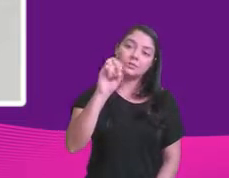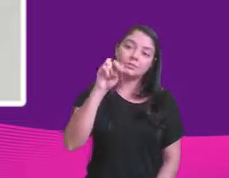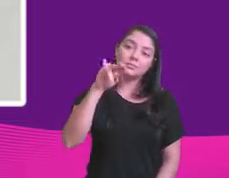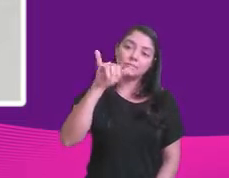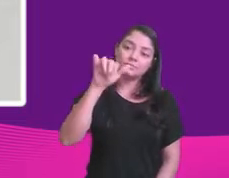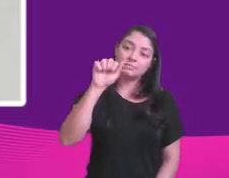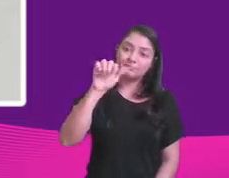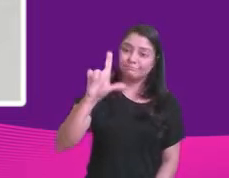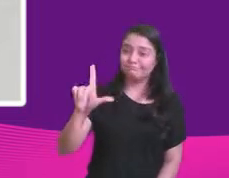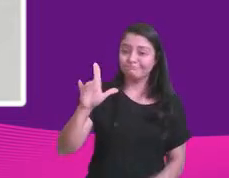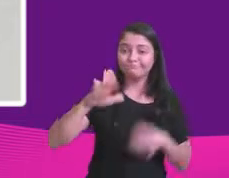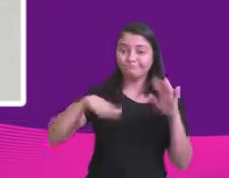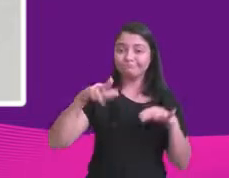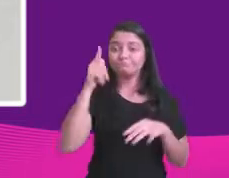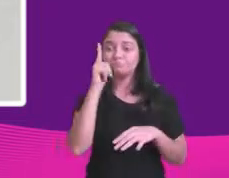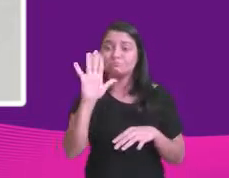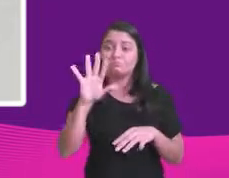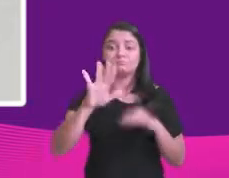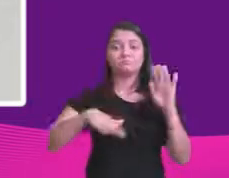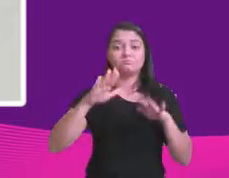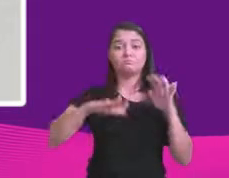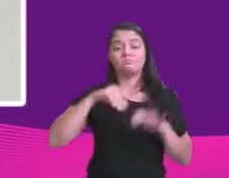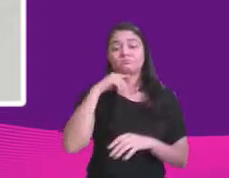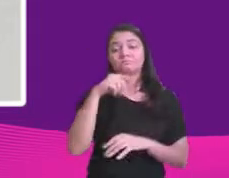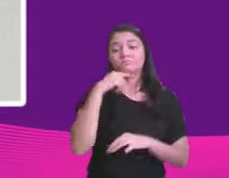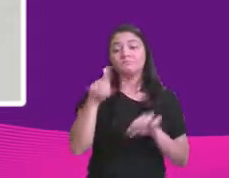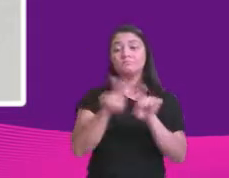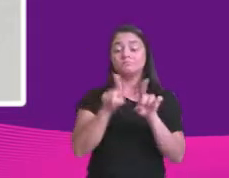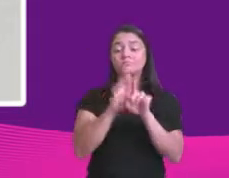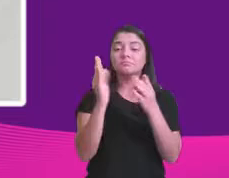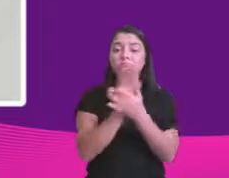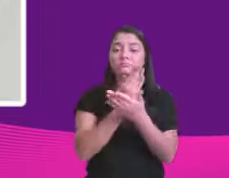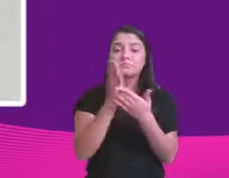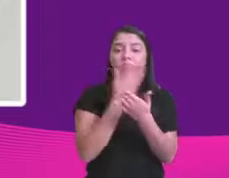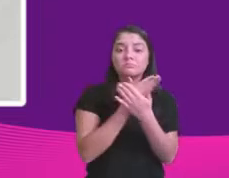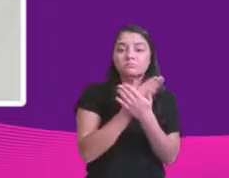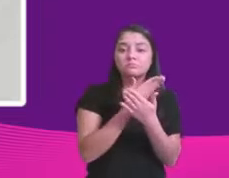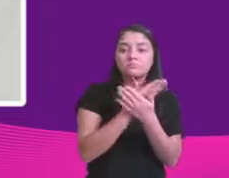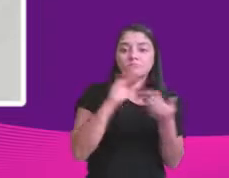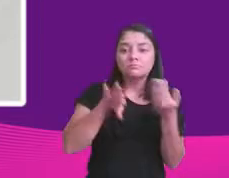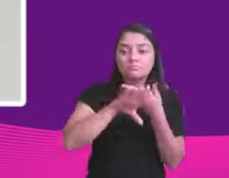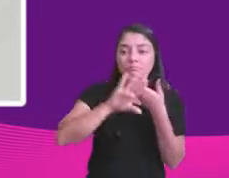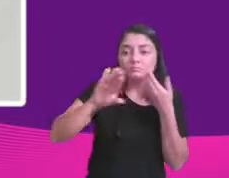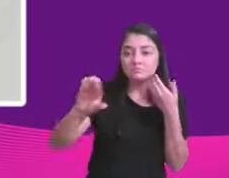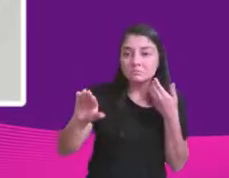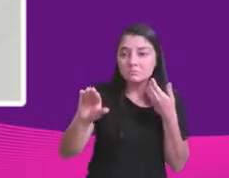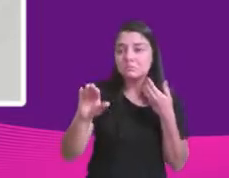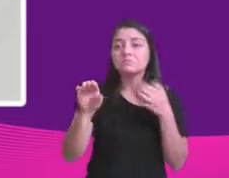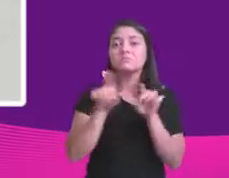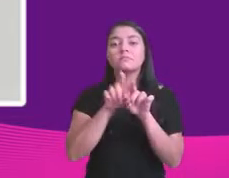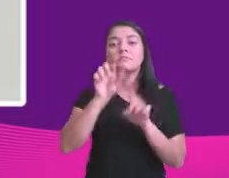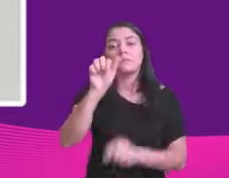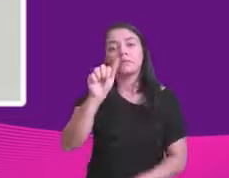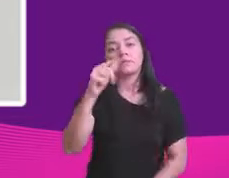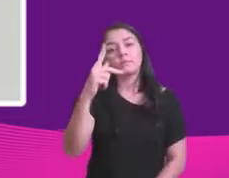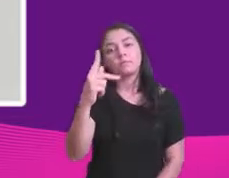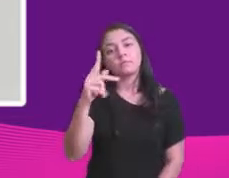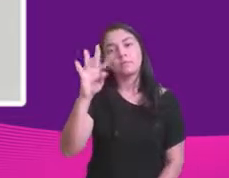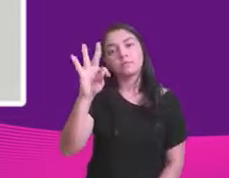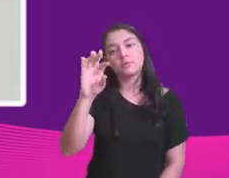intraperitoneal. Relatos de estudo mostrando a inibição da angiogênese e a indução da apoptose das células